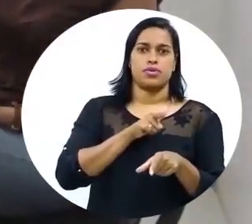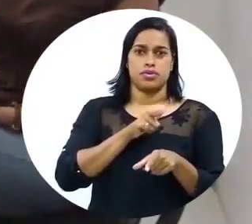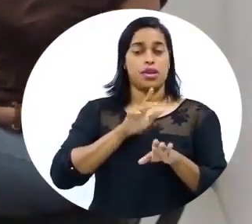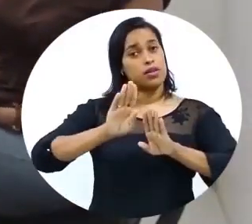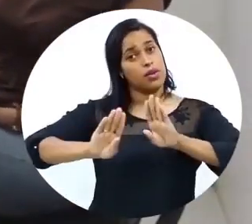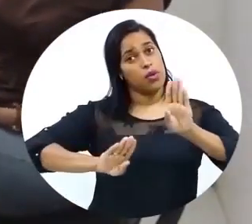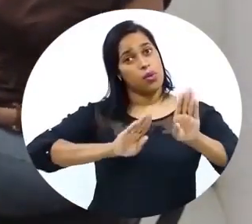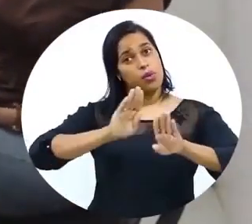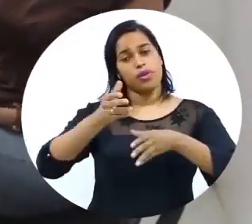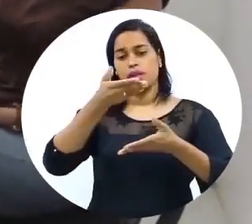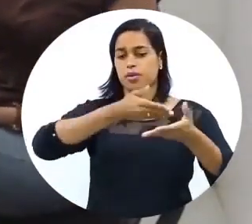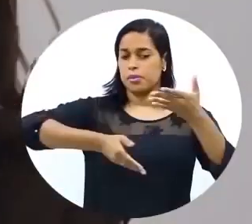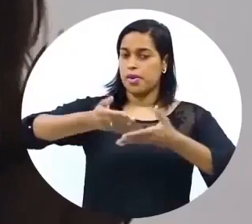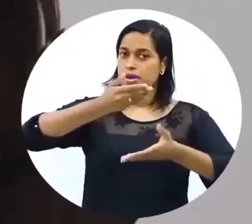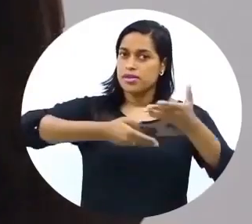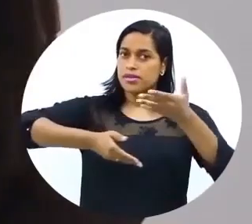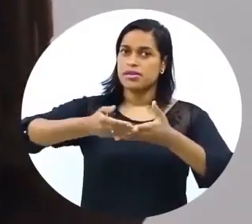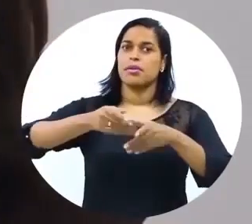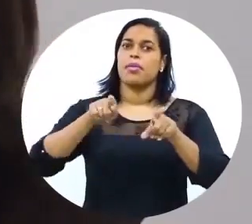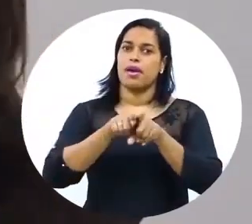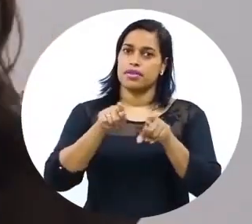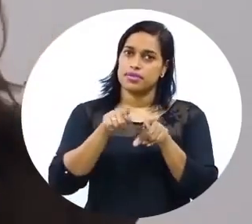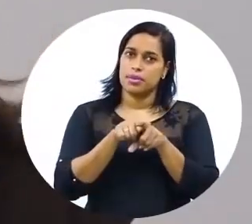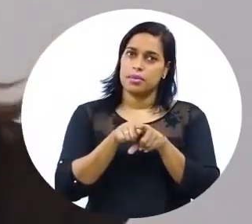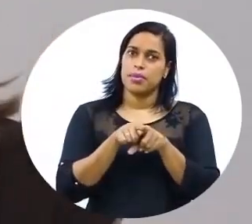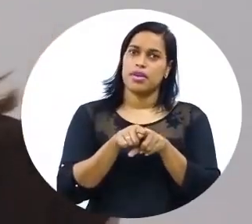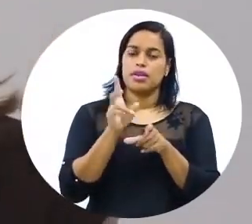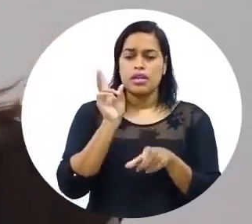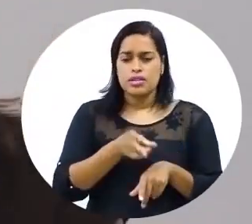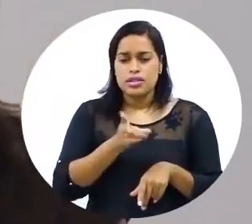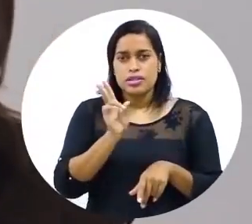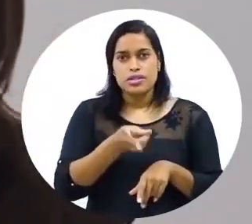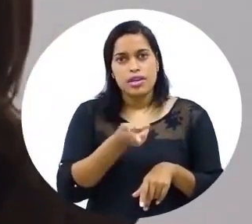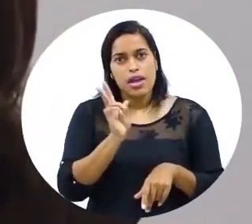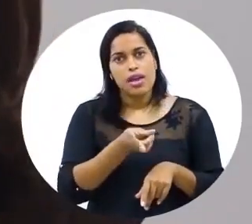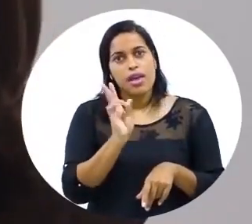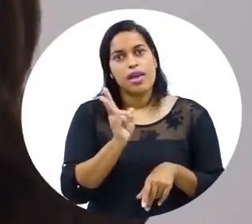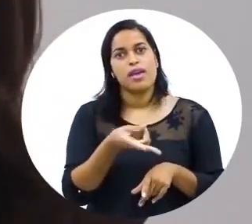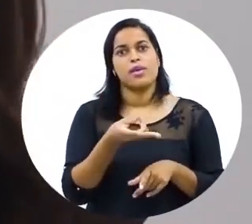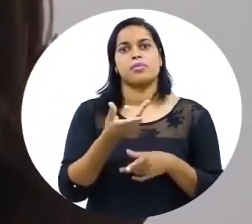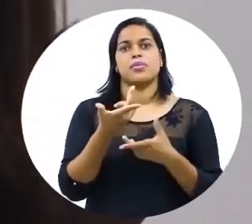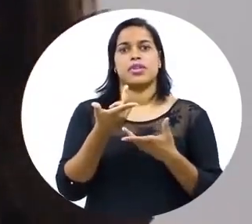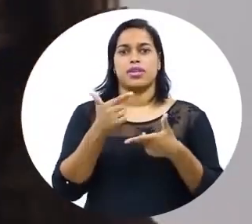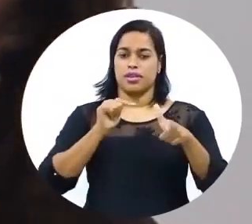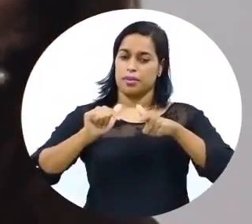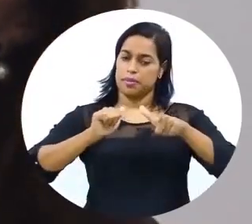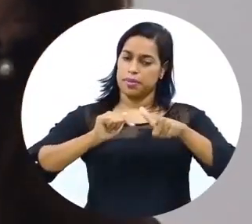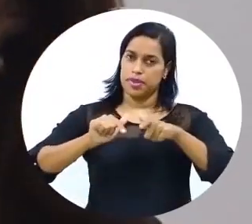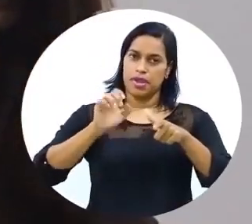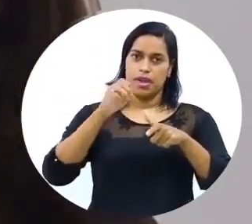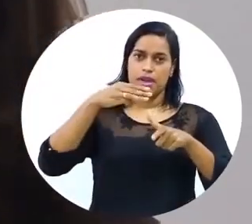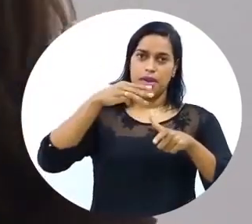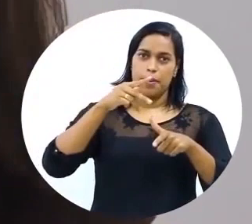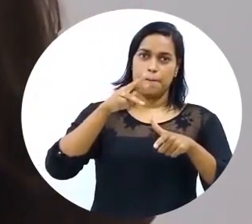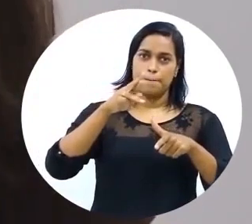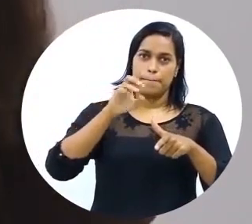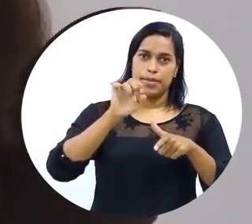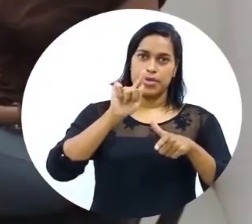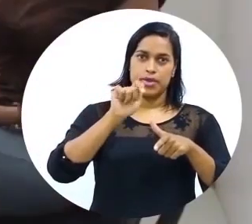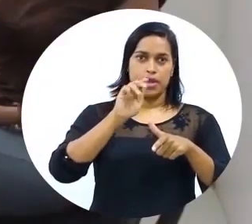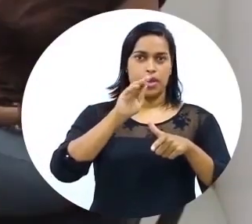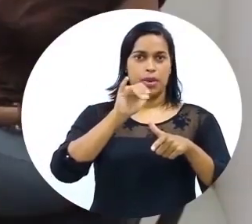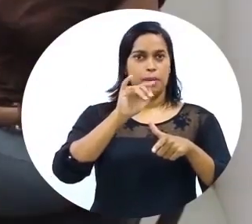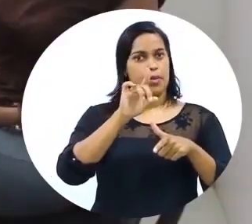esse... E participe do núcleo. Claro, venha participar com o núcleo de empregabilidade, onde você vai poder desenvolver aí sua